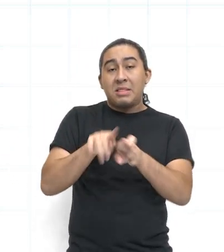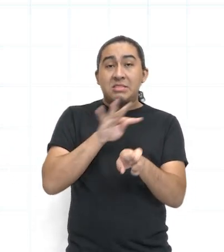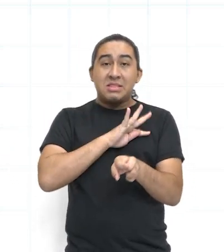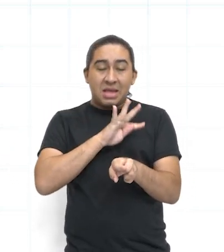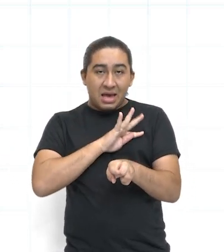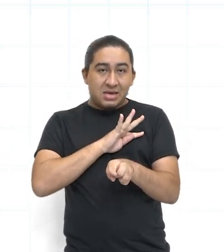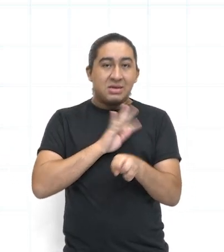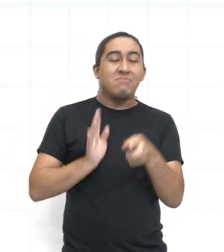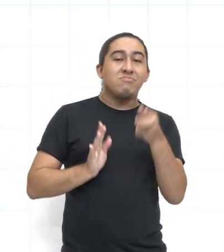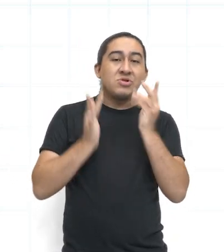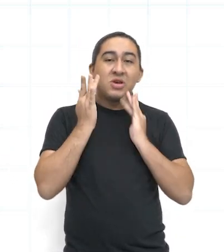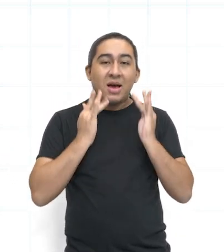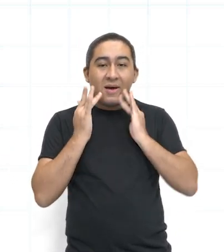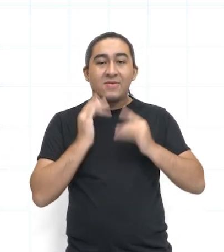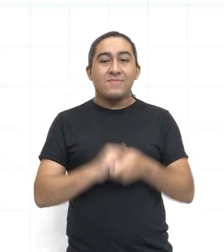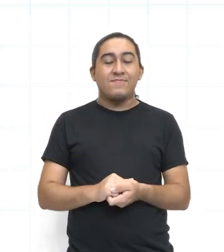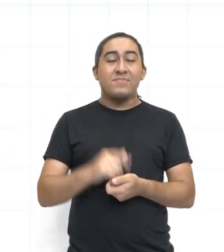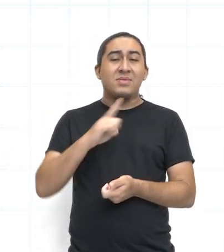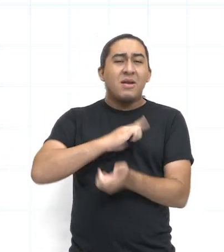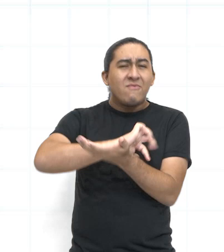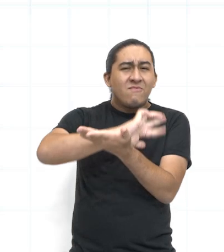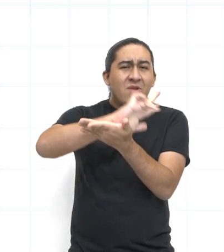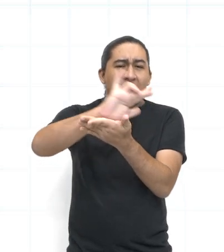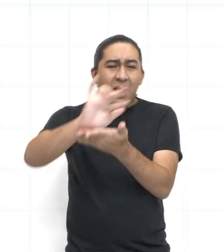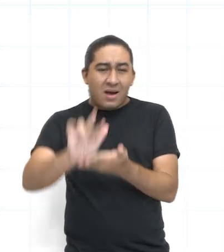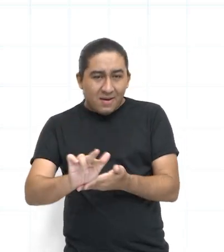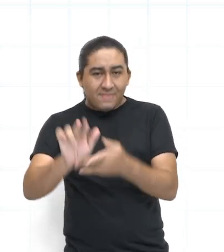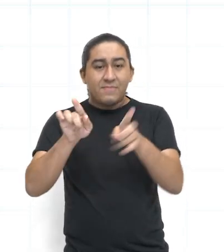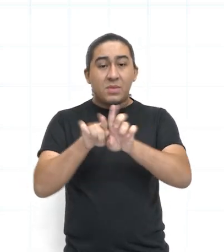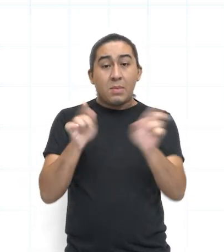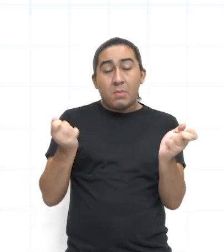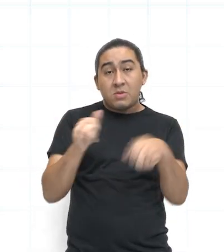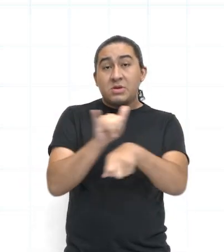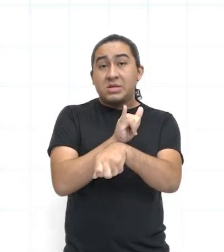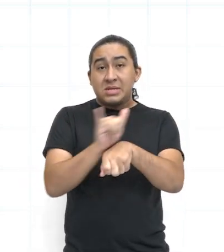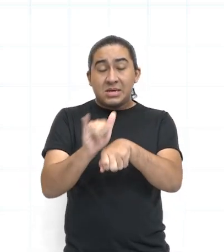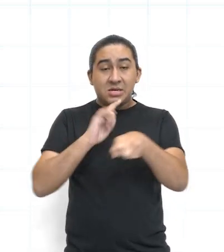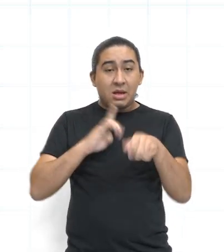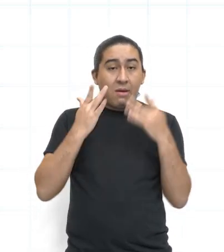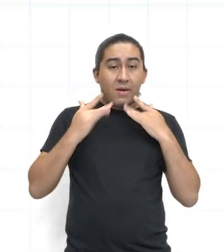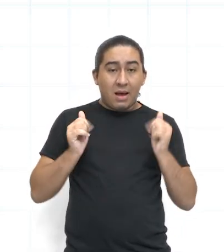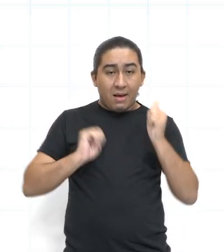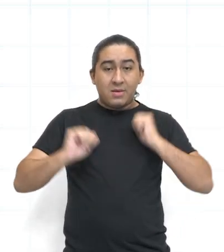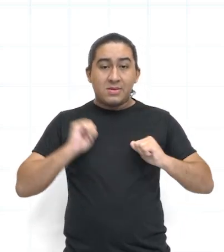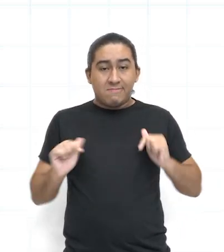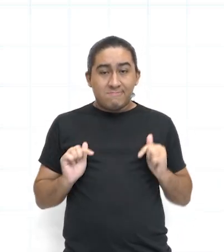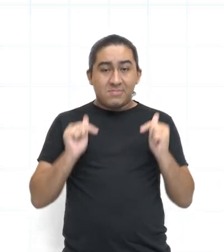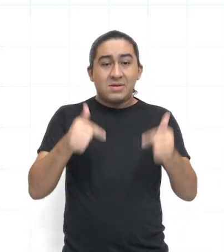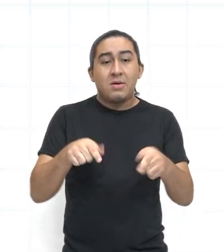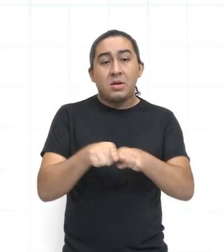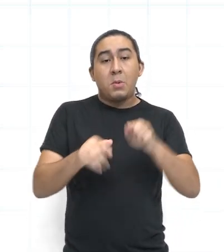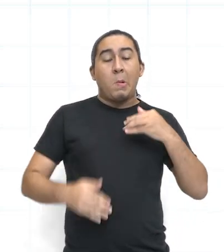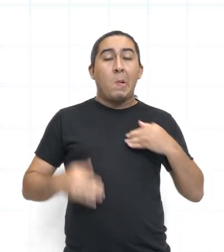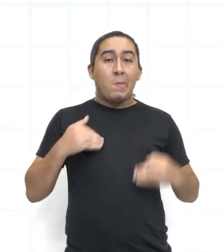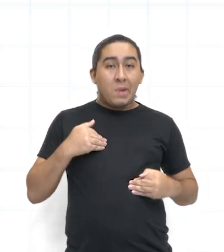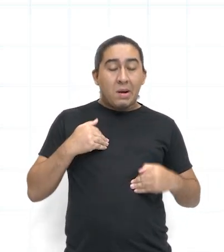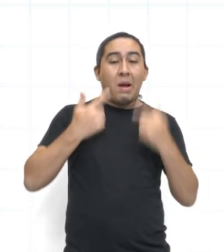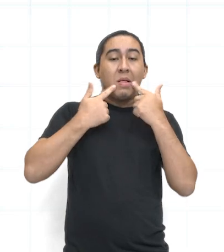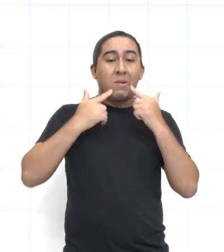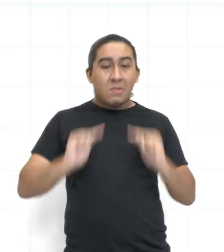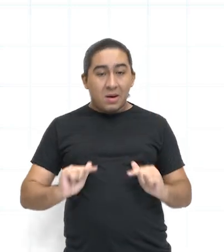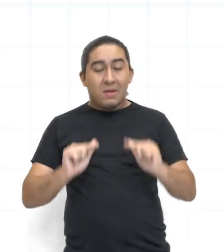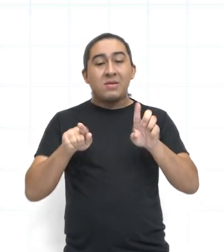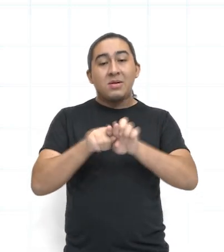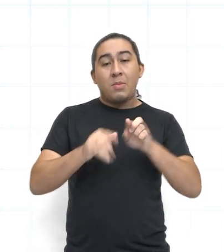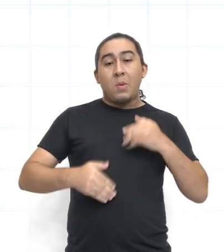mímica, improvisação, jogos dramáticos na exploração da linguagem corporal, vocal, musical